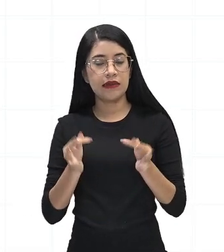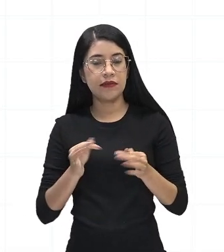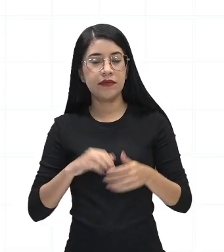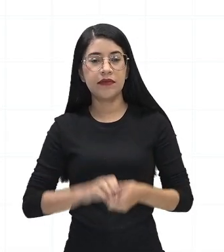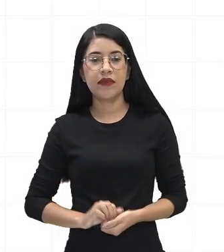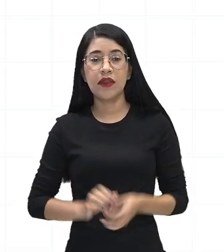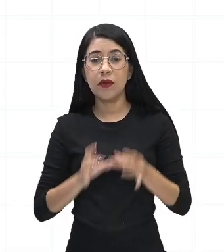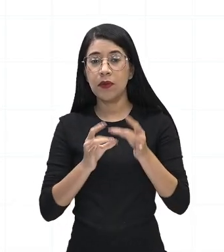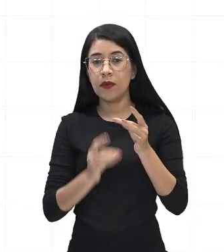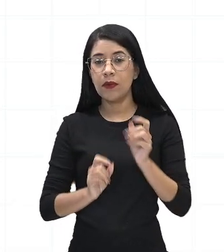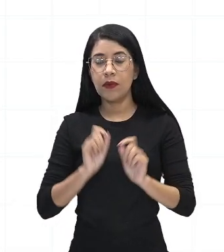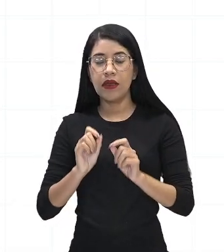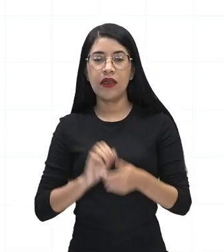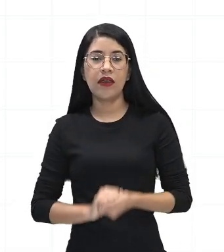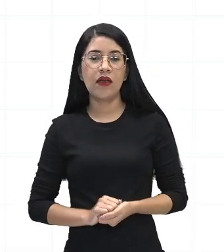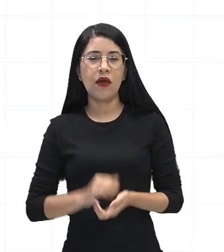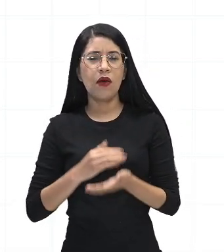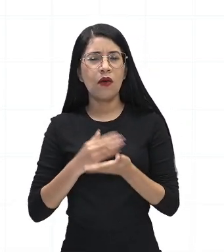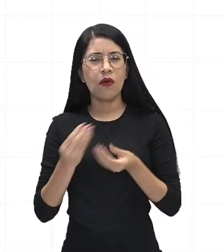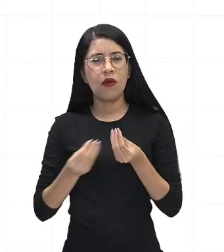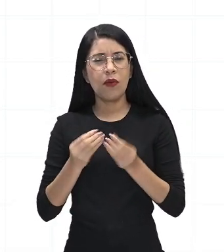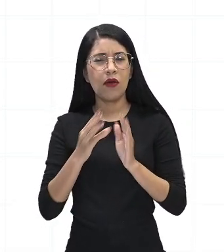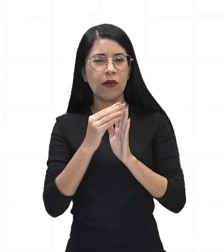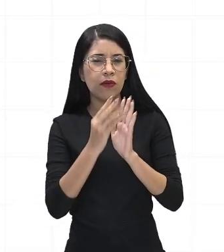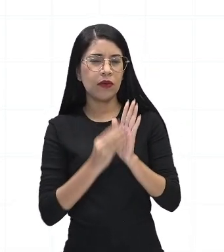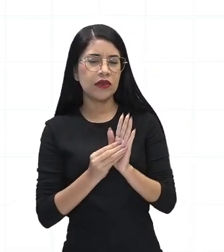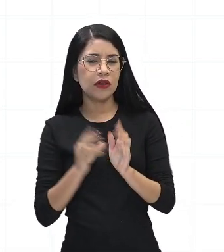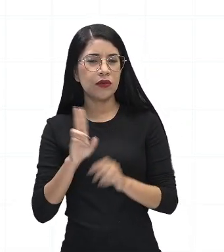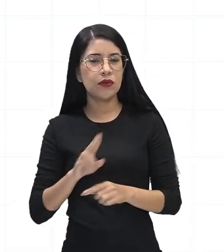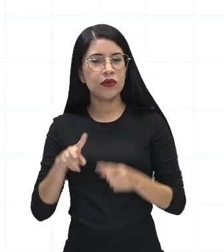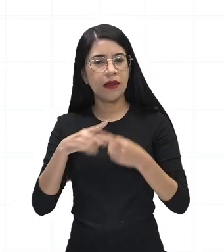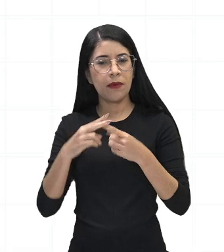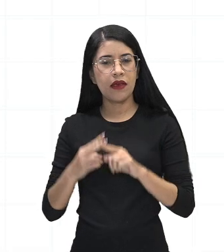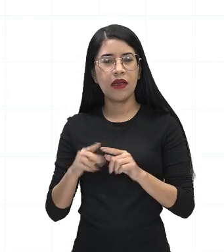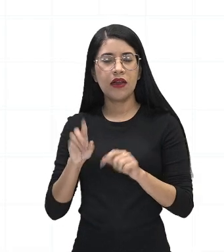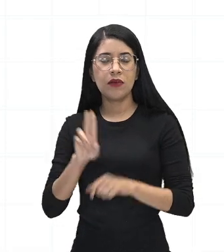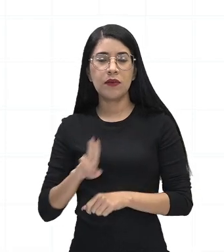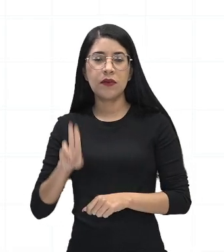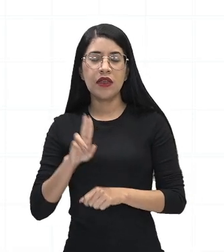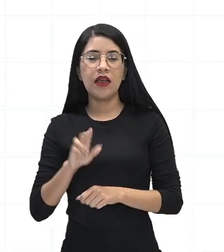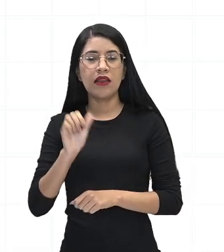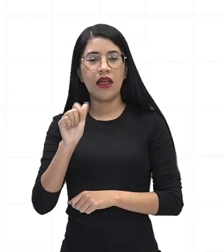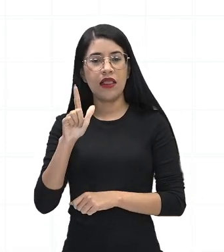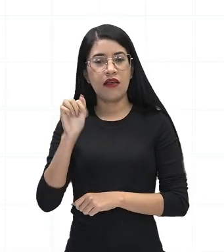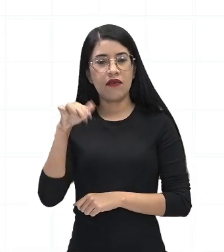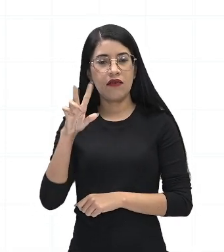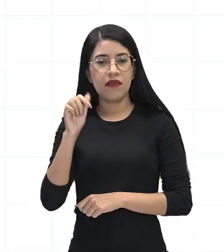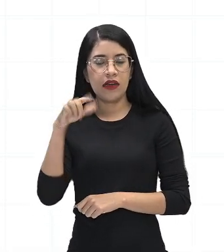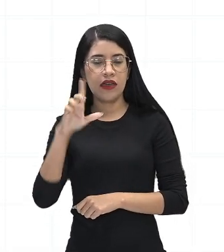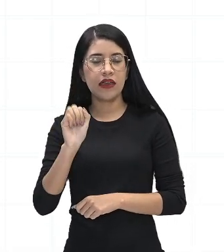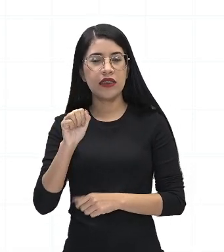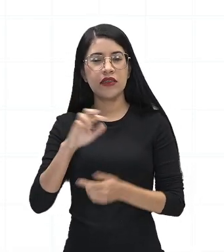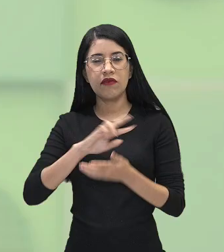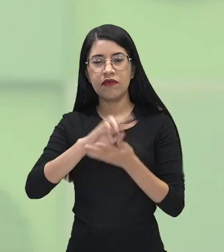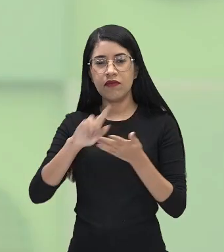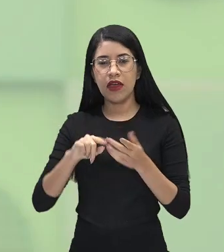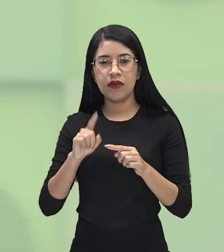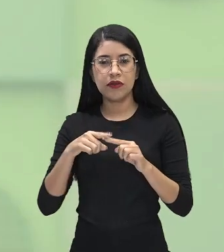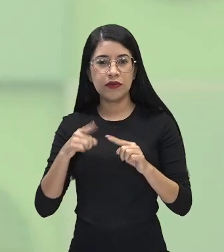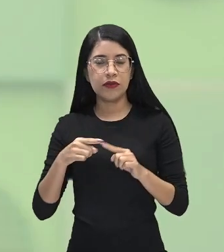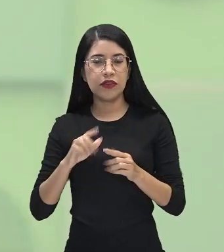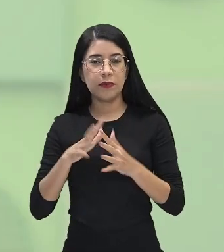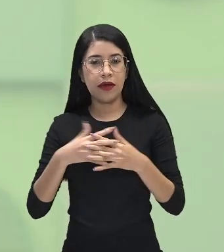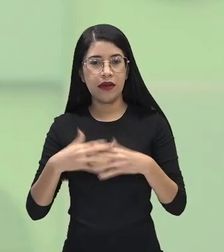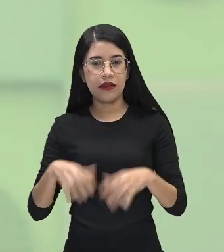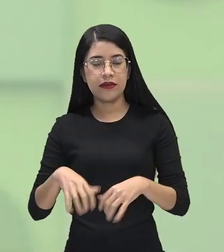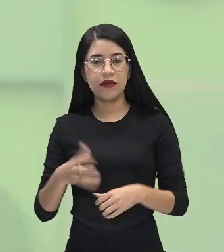no detalhamento, princípios e conceitos mecânicos aplicados nas alavancas, roldanas e gangorras.